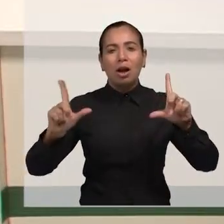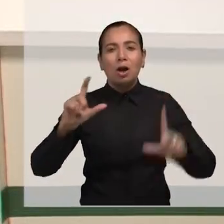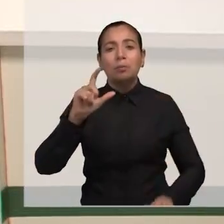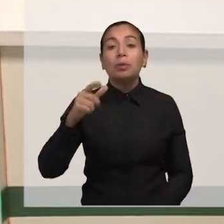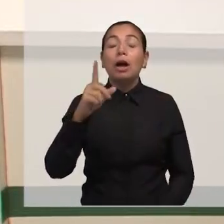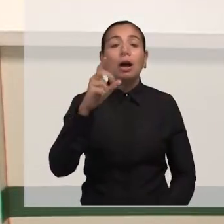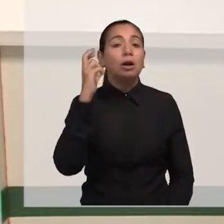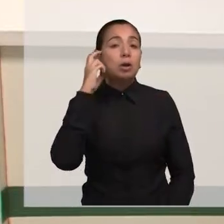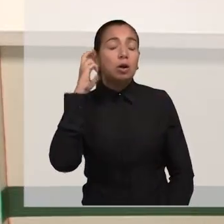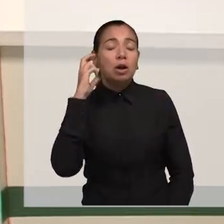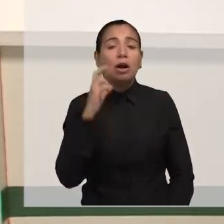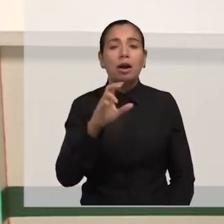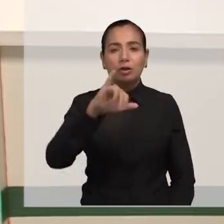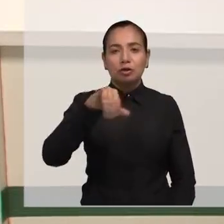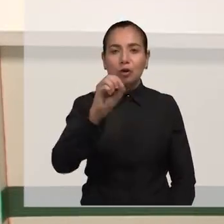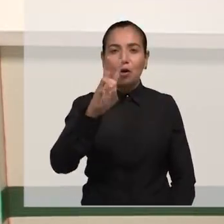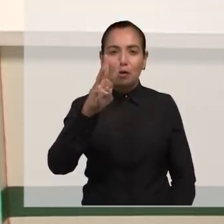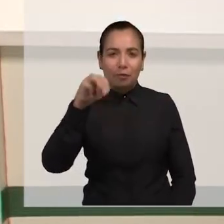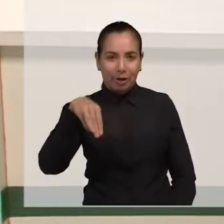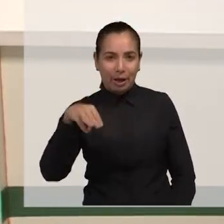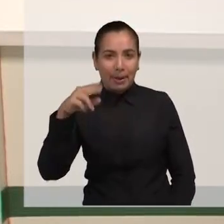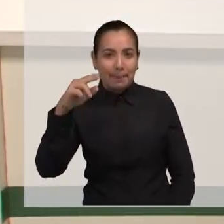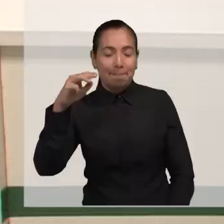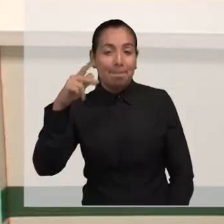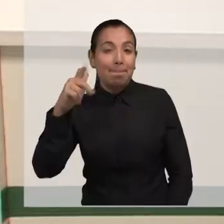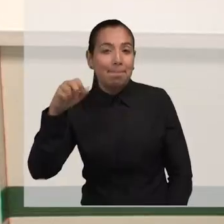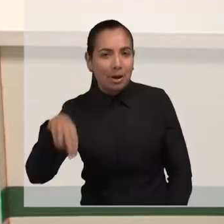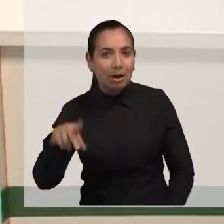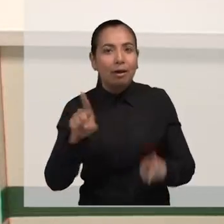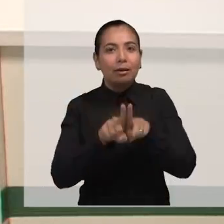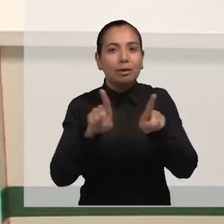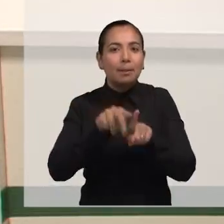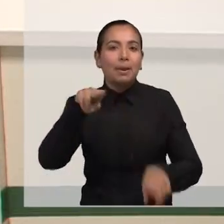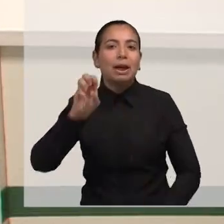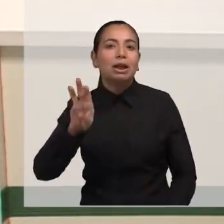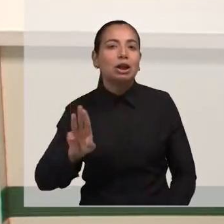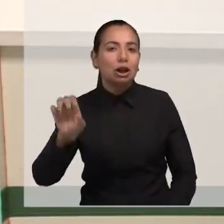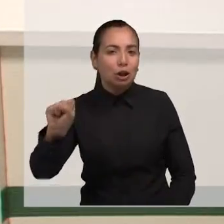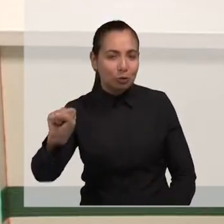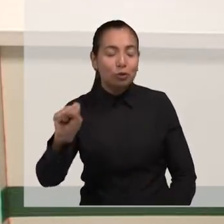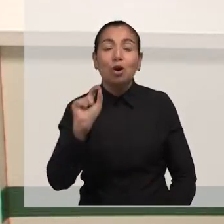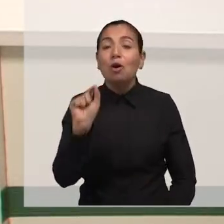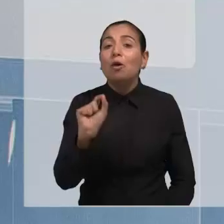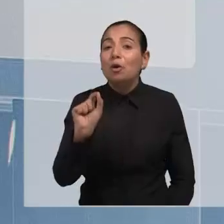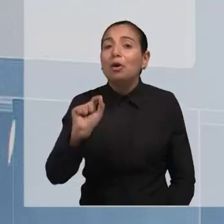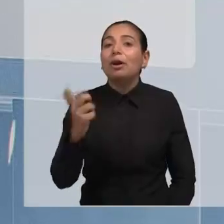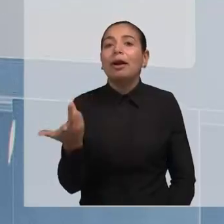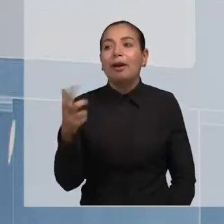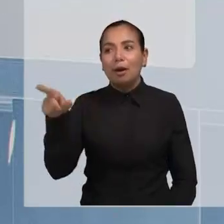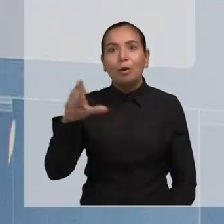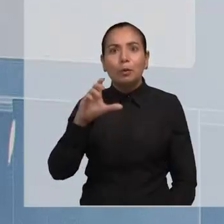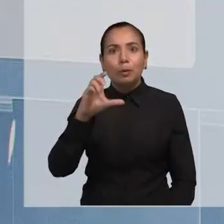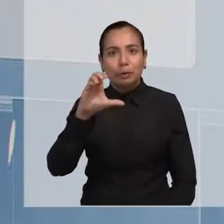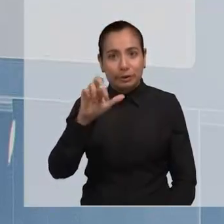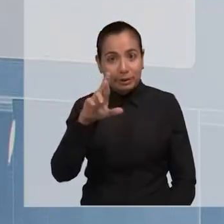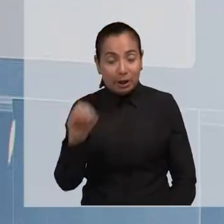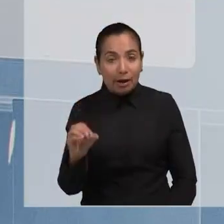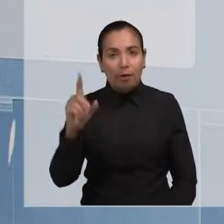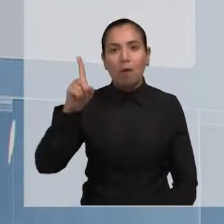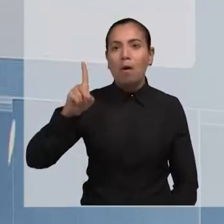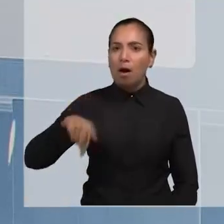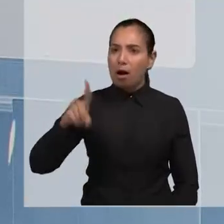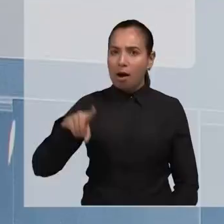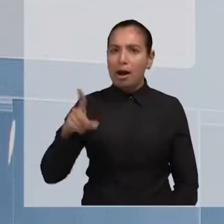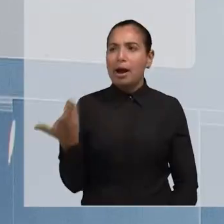Jovem Pan Plus? A Jovem Pan News, o que é que estava dizendo? Que o Ciro era um autoritário. Que ele seria um tirano. Se ele